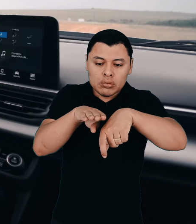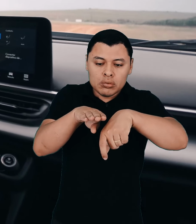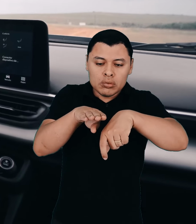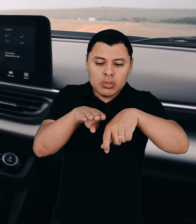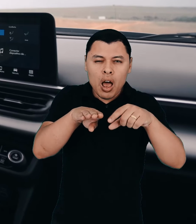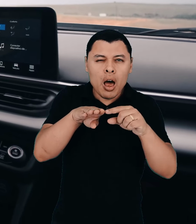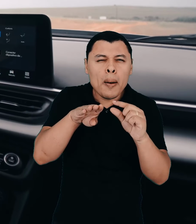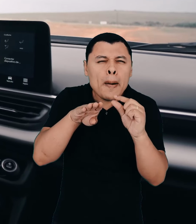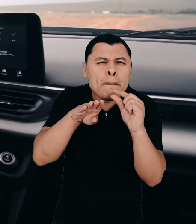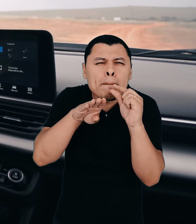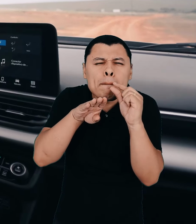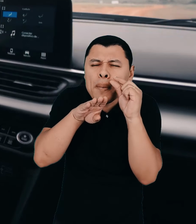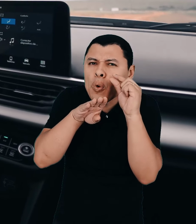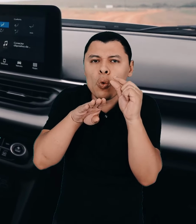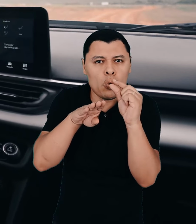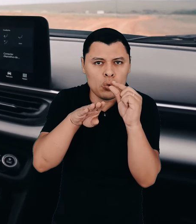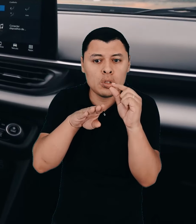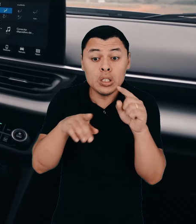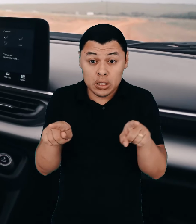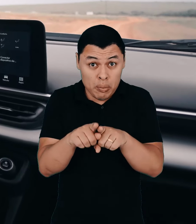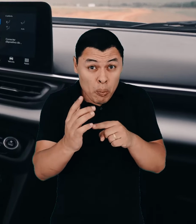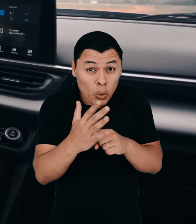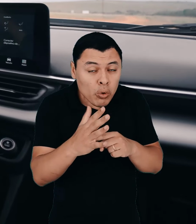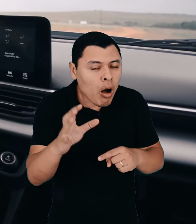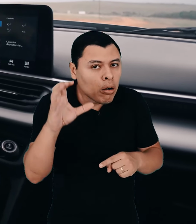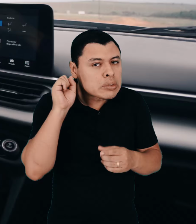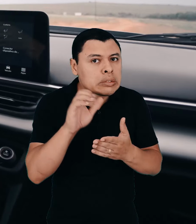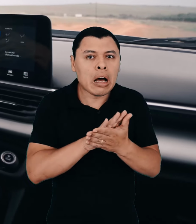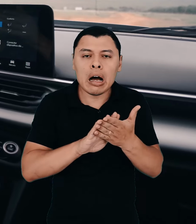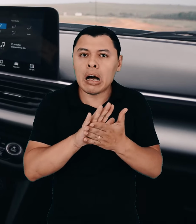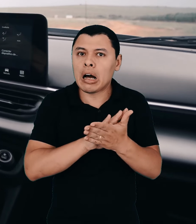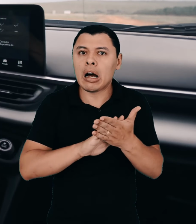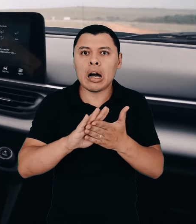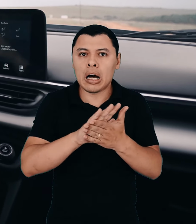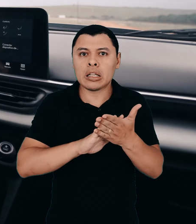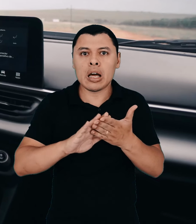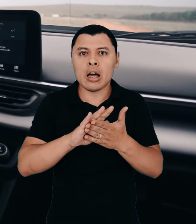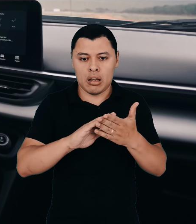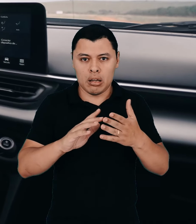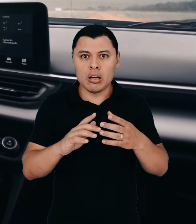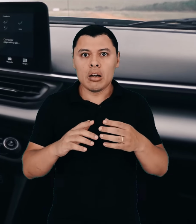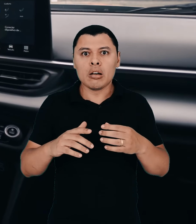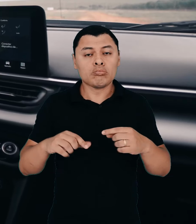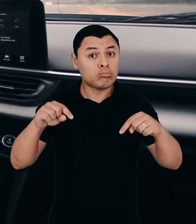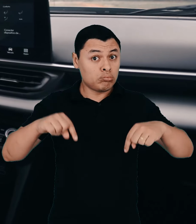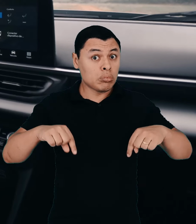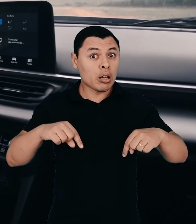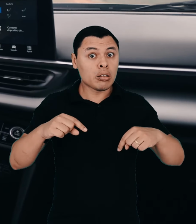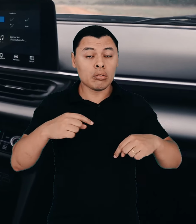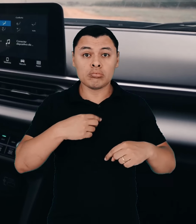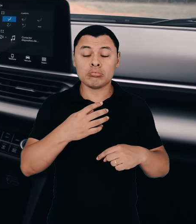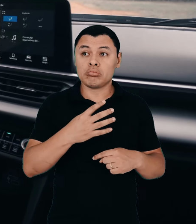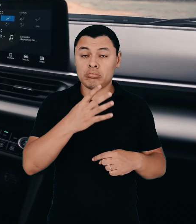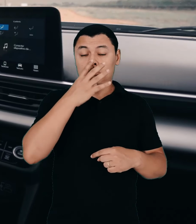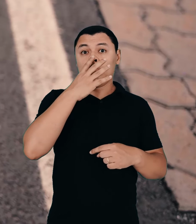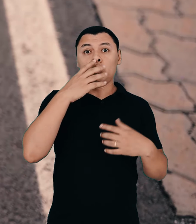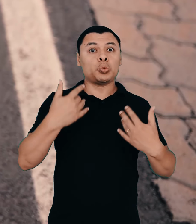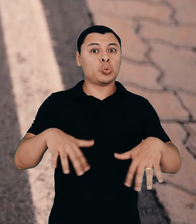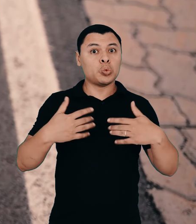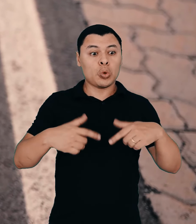você não sente. Cara, a capacidade de filtragem da suspensão nesse piso realmente está impressionantemente